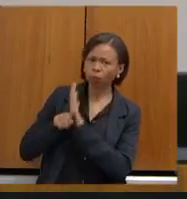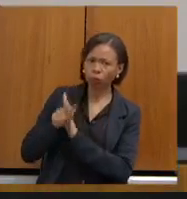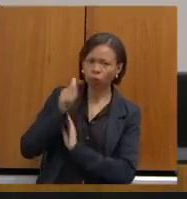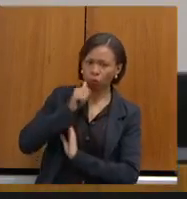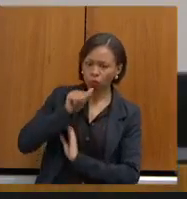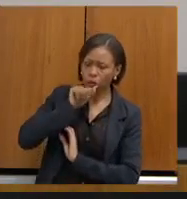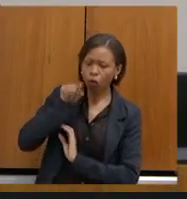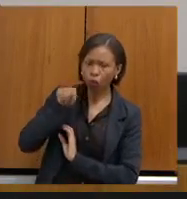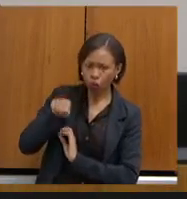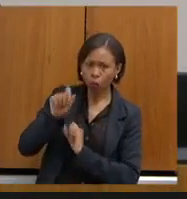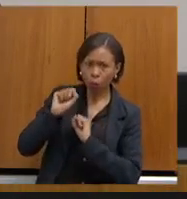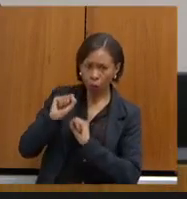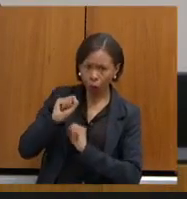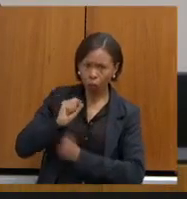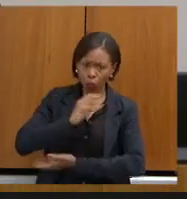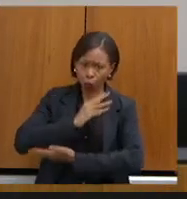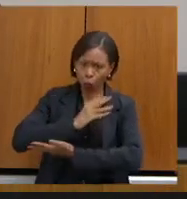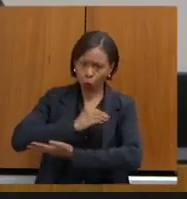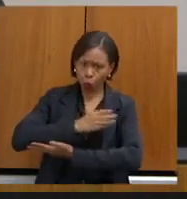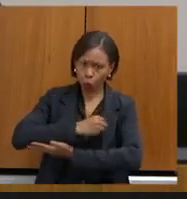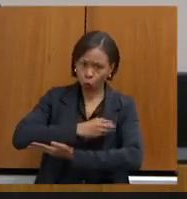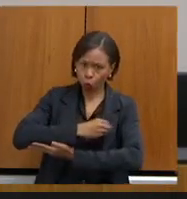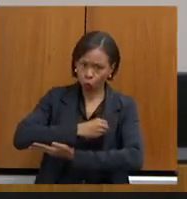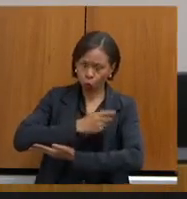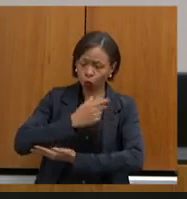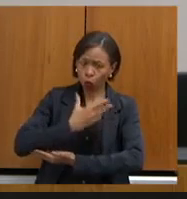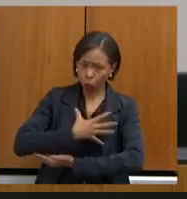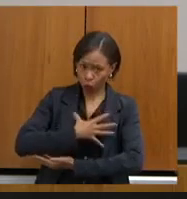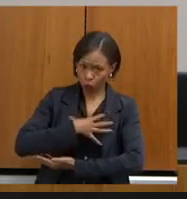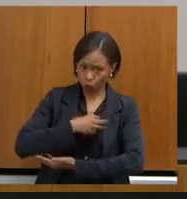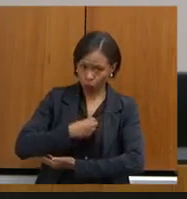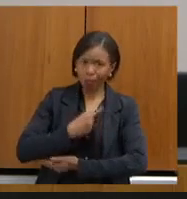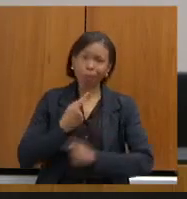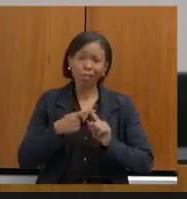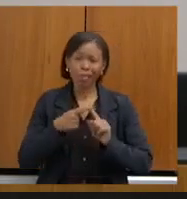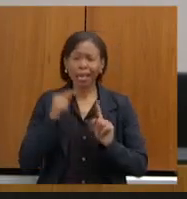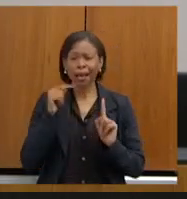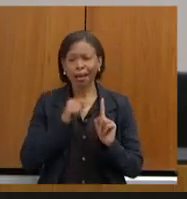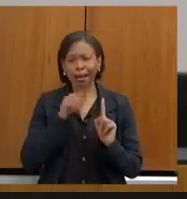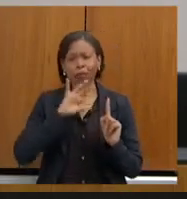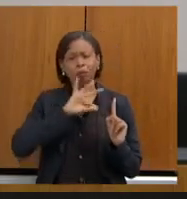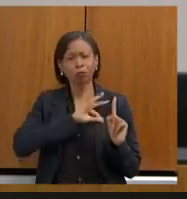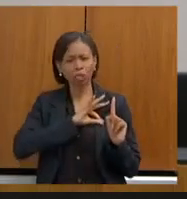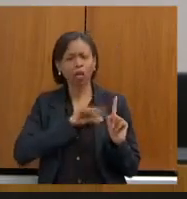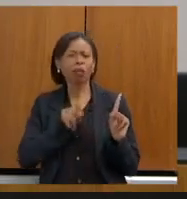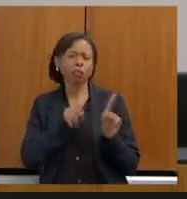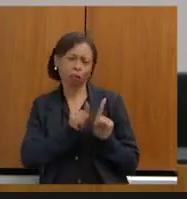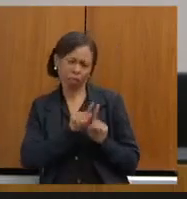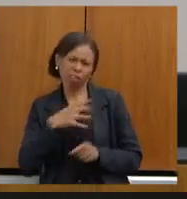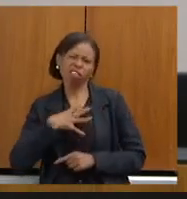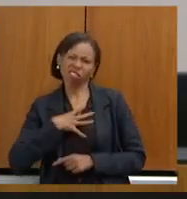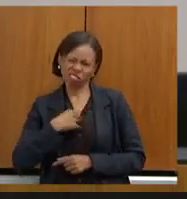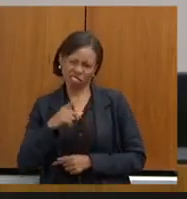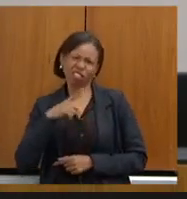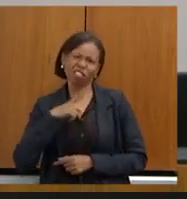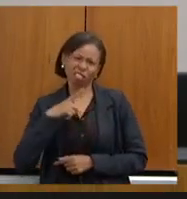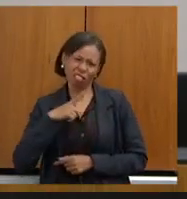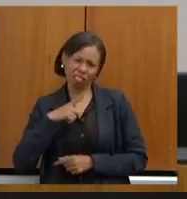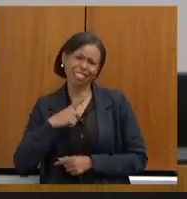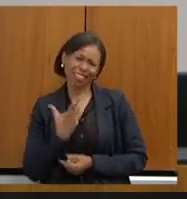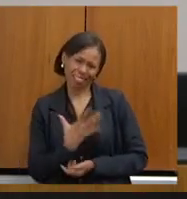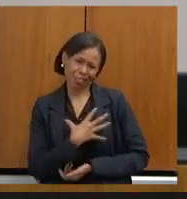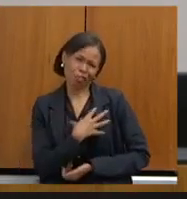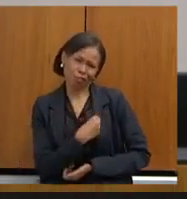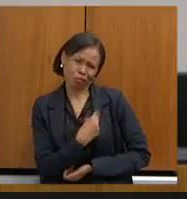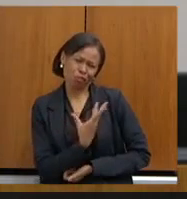amamentar a nossa ela também tinha um bebê a Sargento que estava de serviço estava amamentando o seu viro